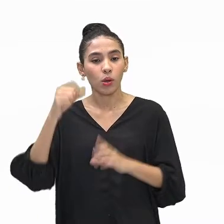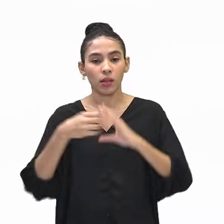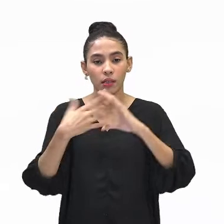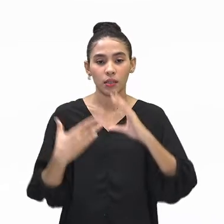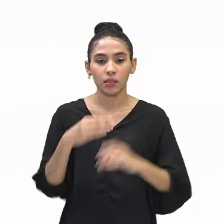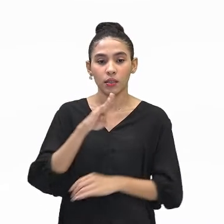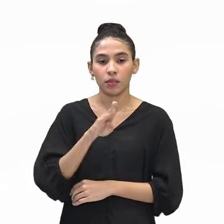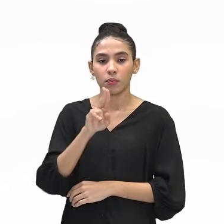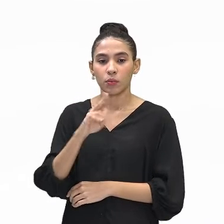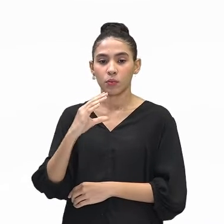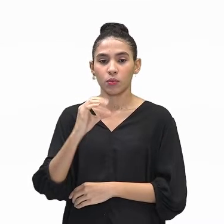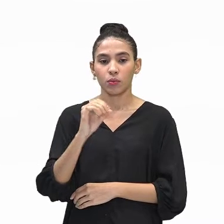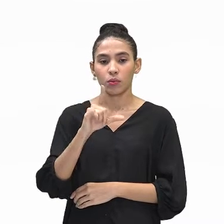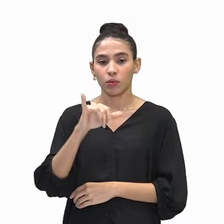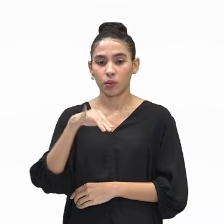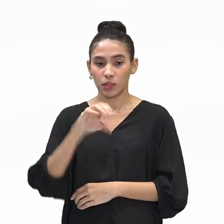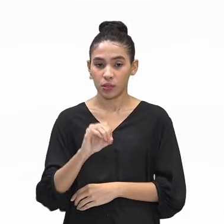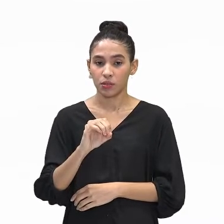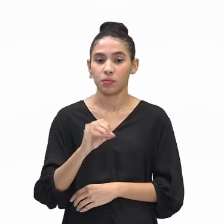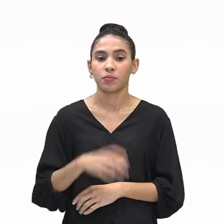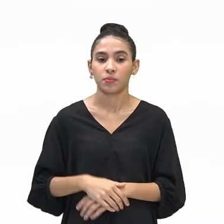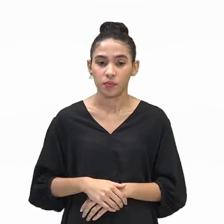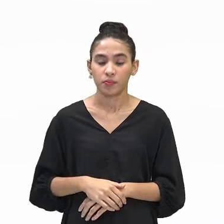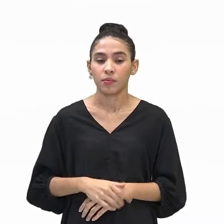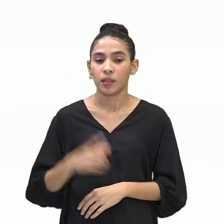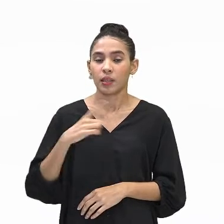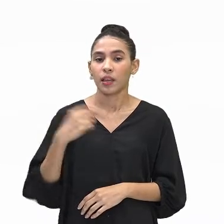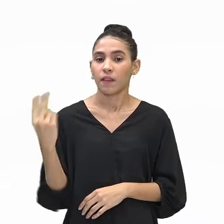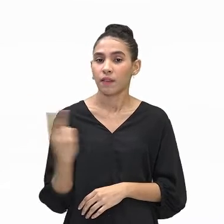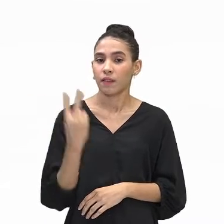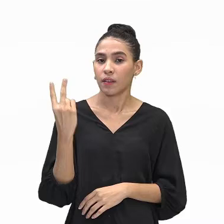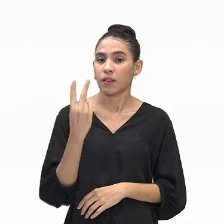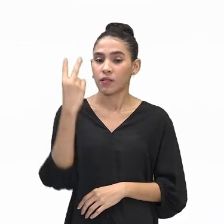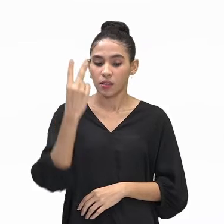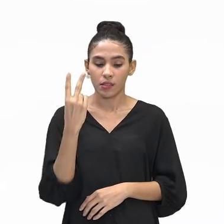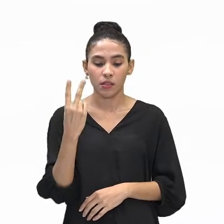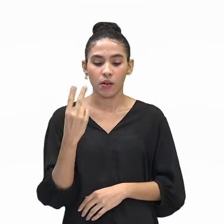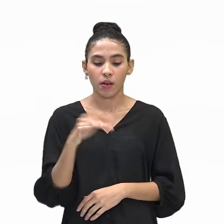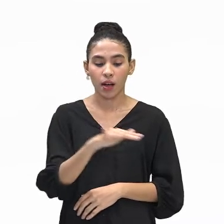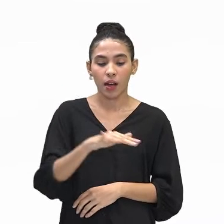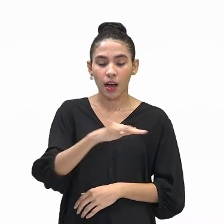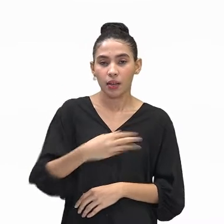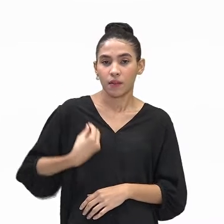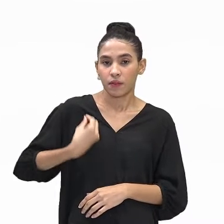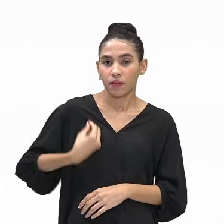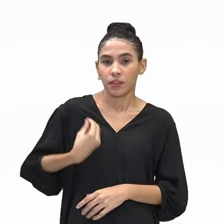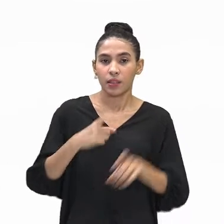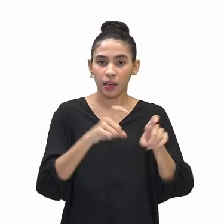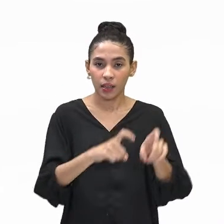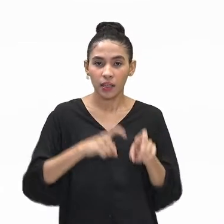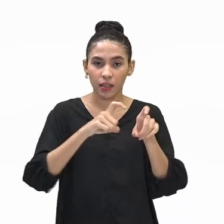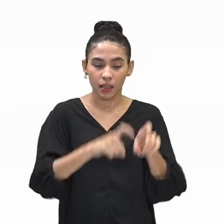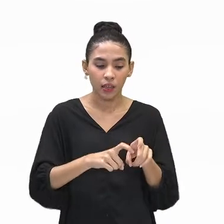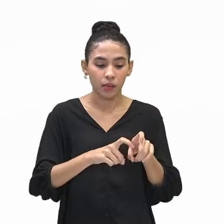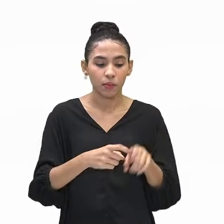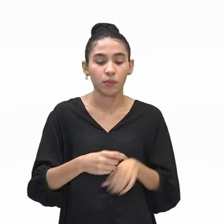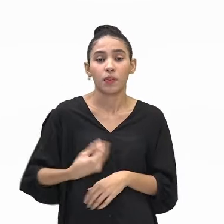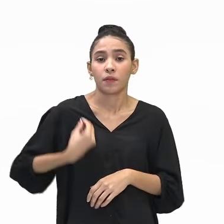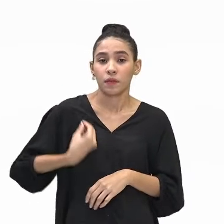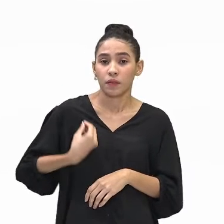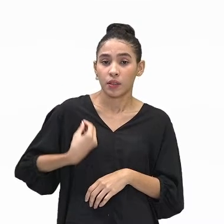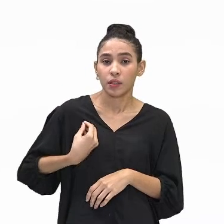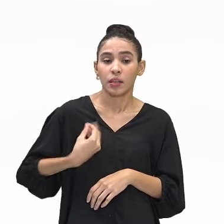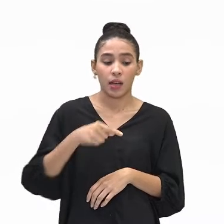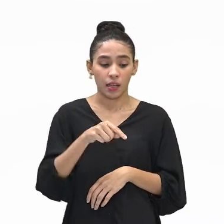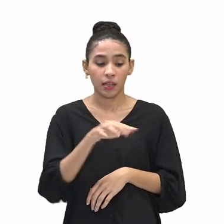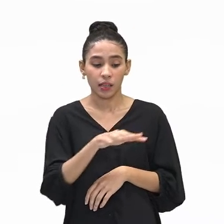o bucolismo, justamente essa valorização da vida no campo. Eu vou valorizar, eu vou dizer que a vida no campo é